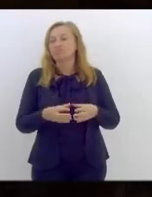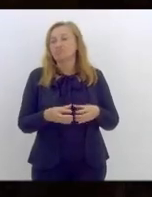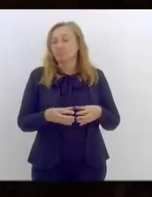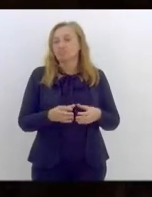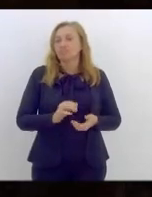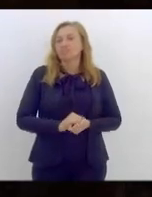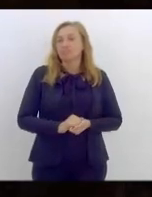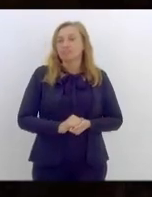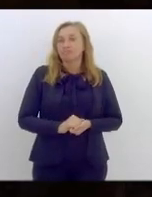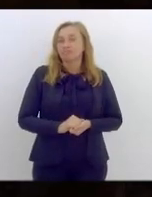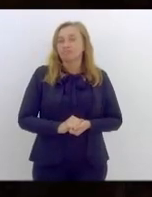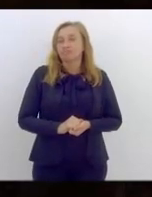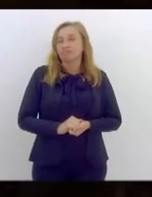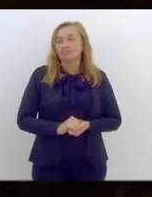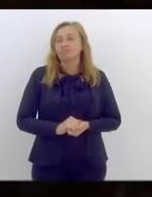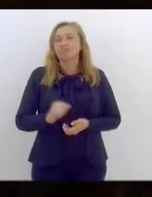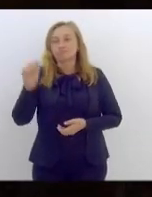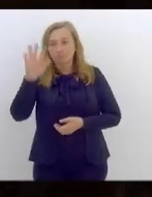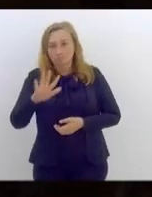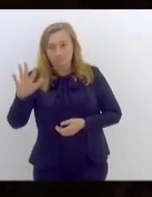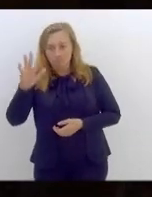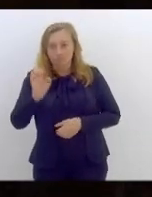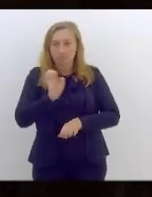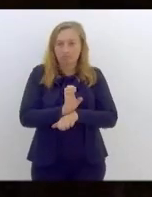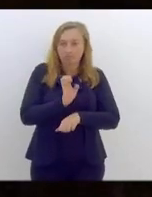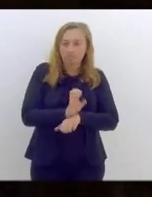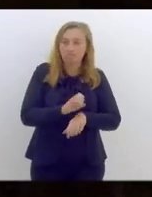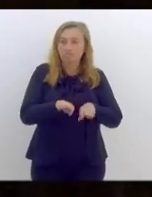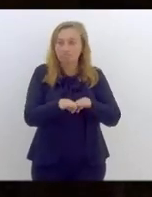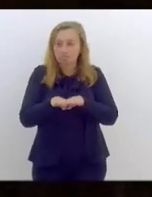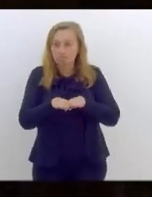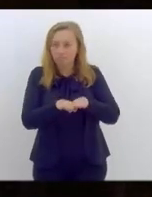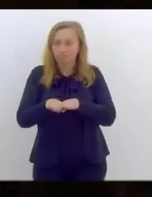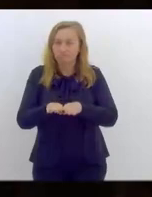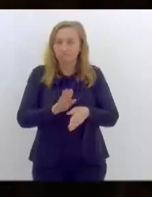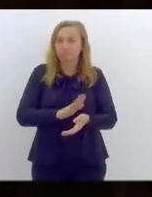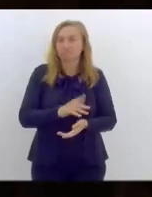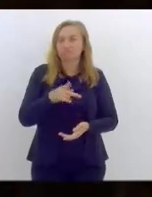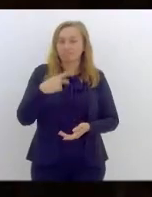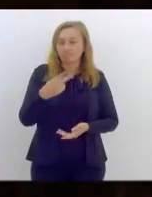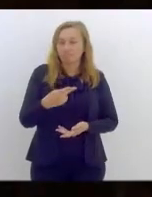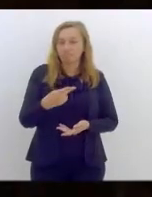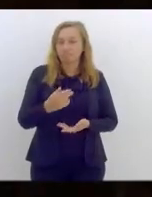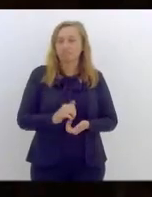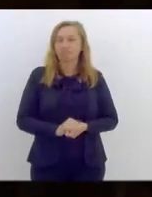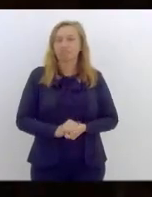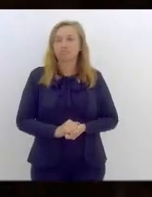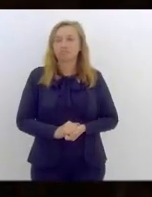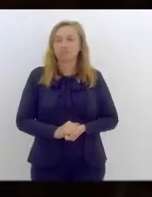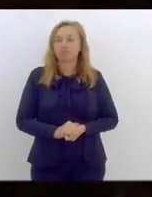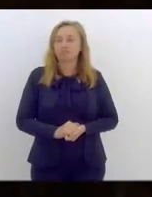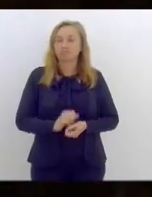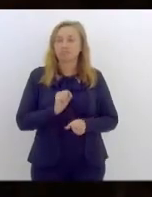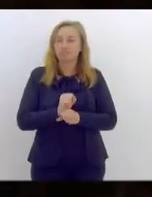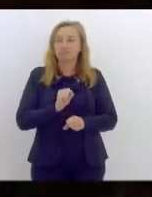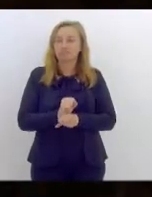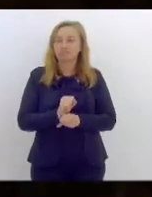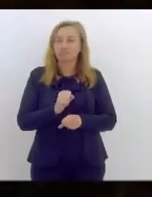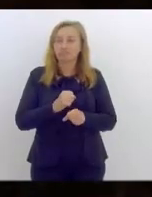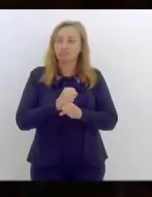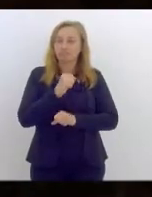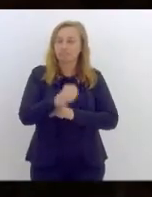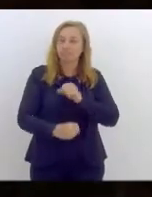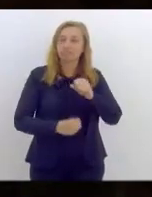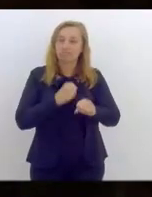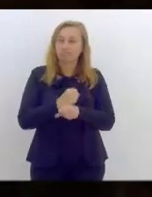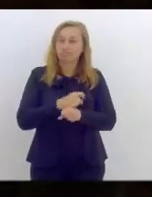conferências estadual e nacional da promoção da igualdade racial. E dizer que a gente tem que esperançar para 2023, porque